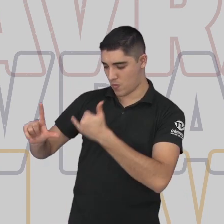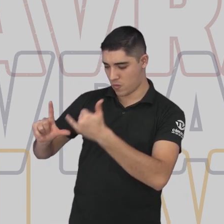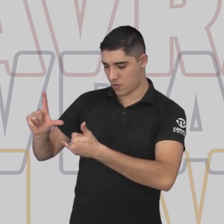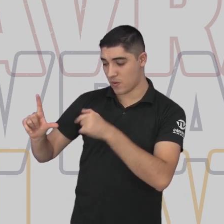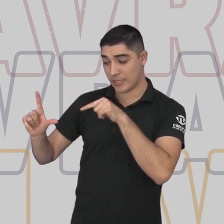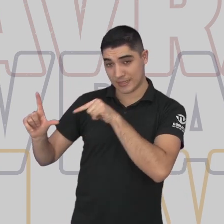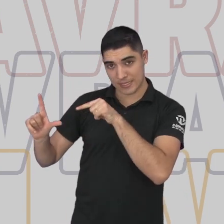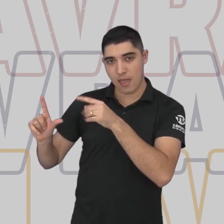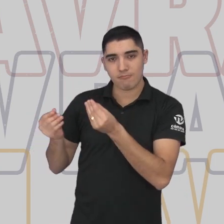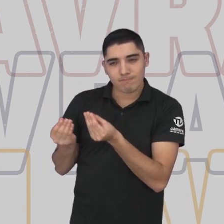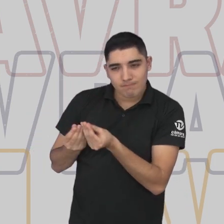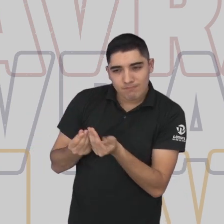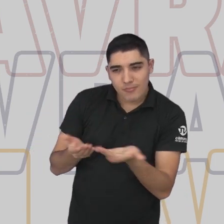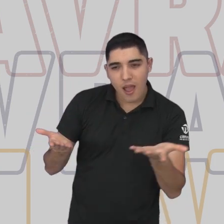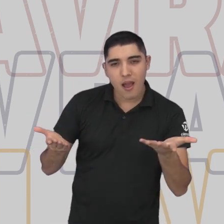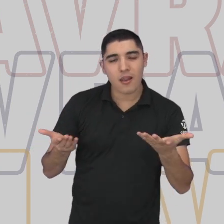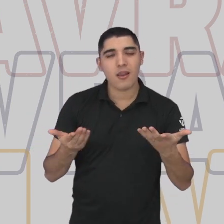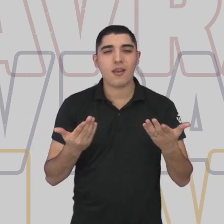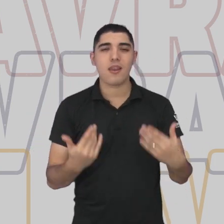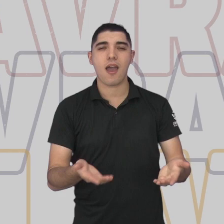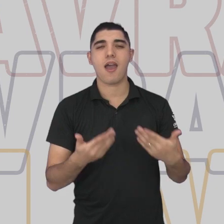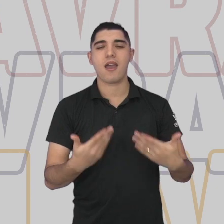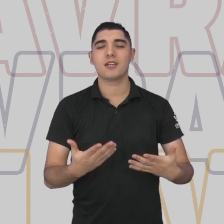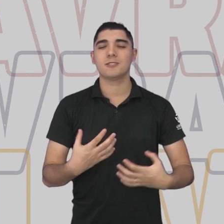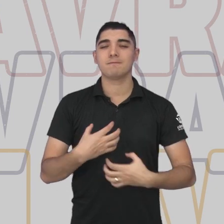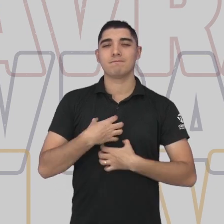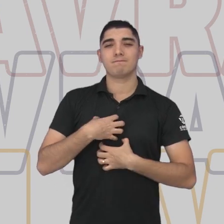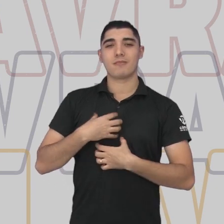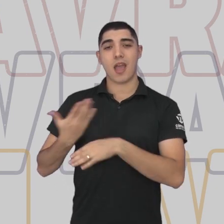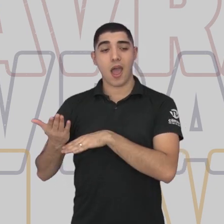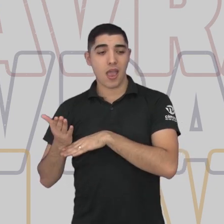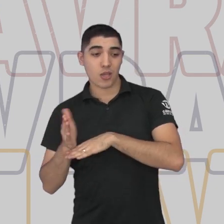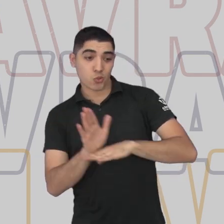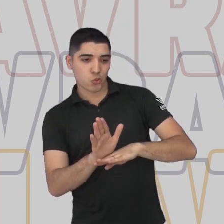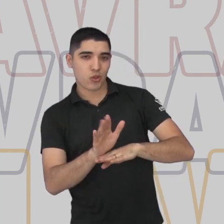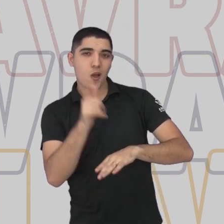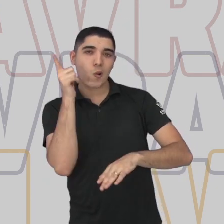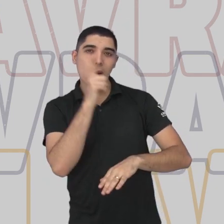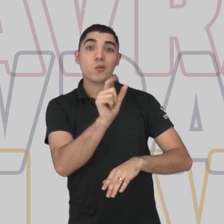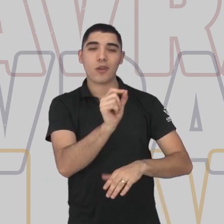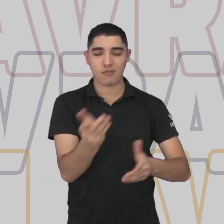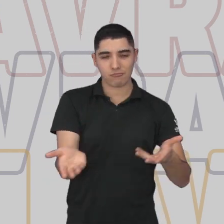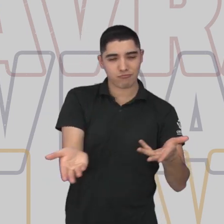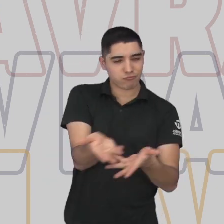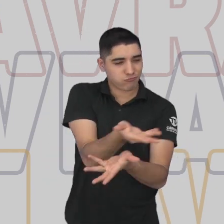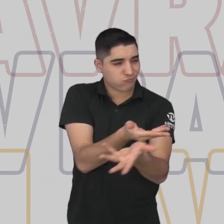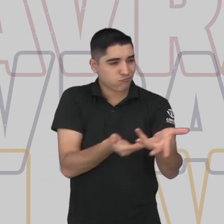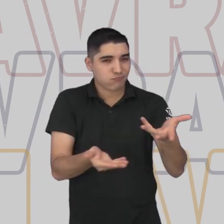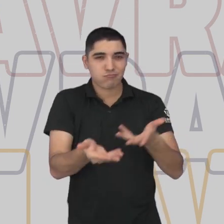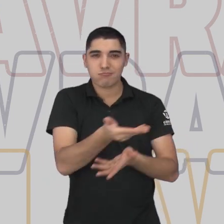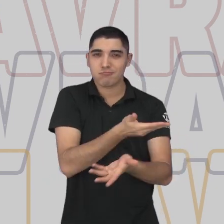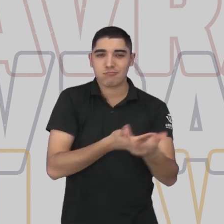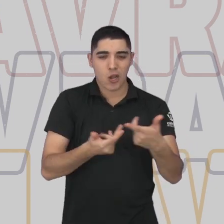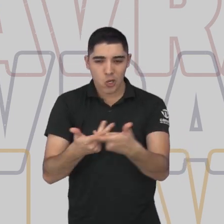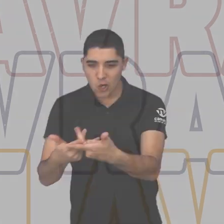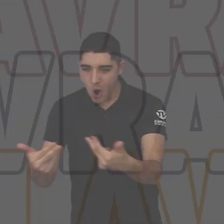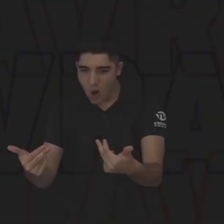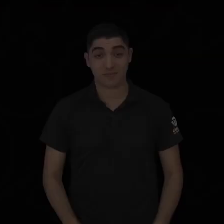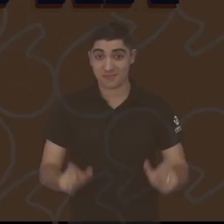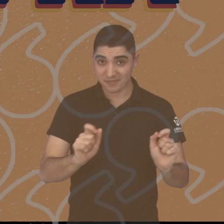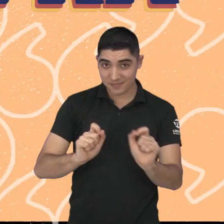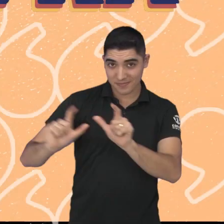pode aliviar isso, se você ficar com menos ansioso, com menos problemas e vai chegar em casa com mais calma, mais